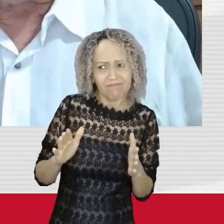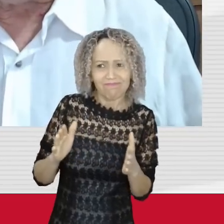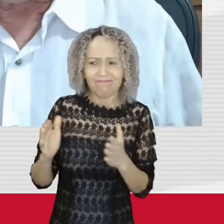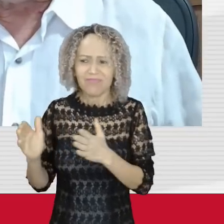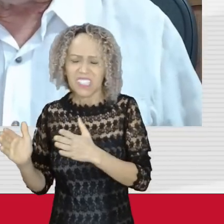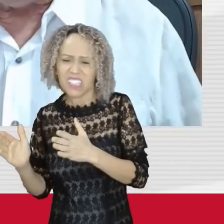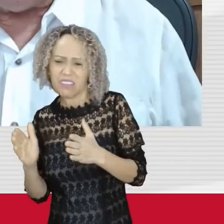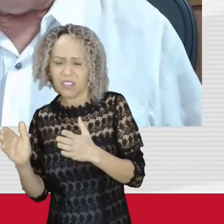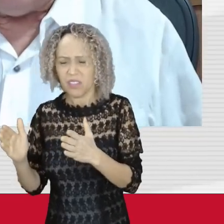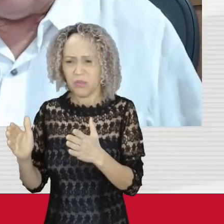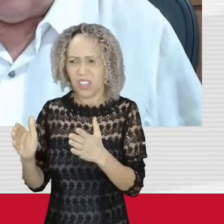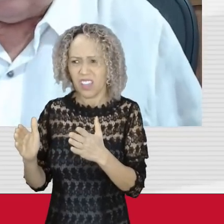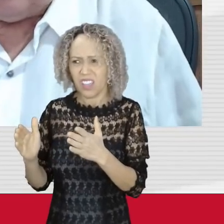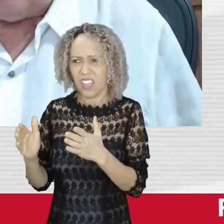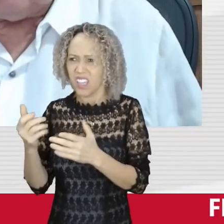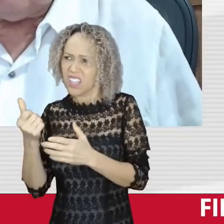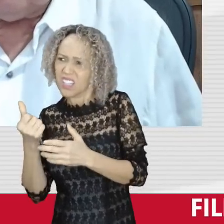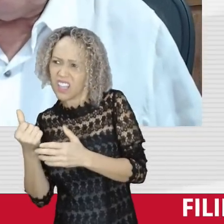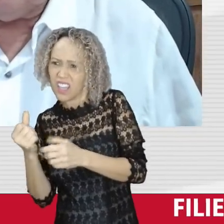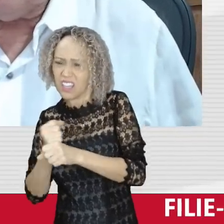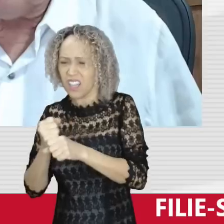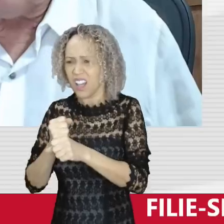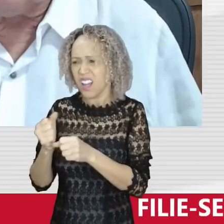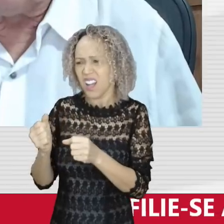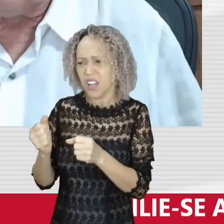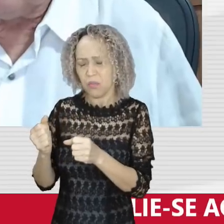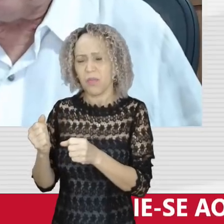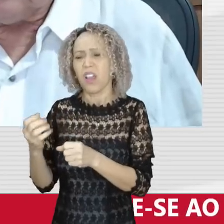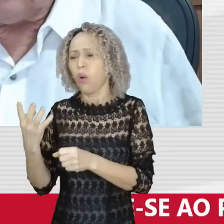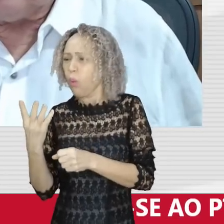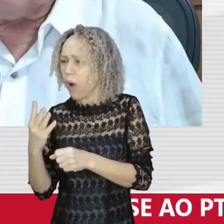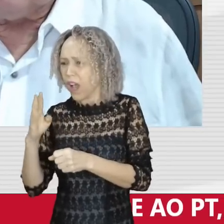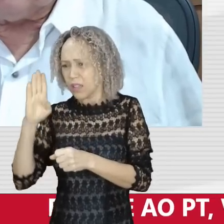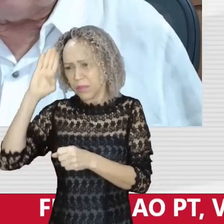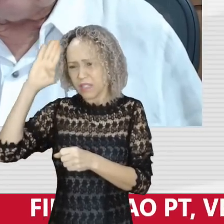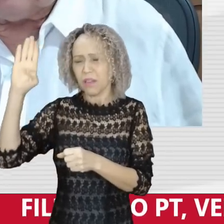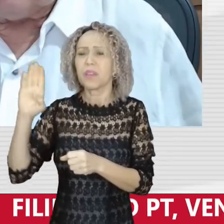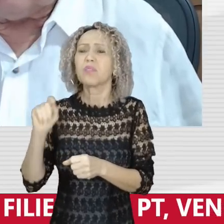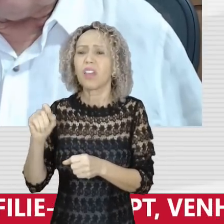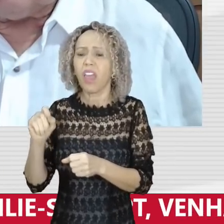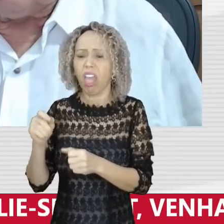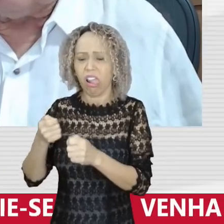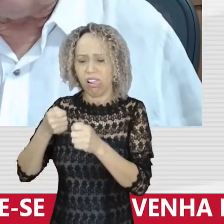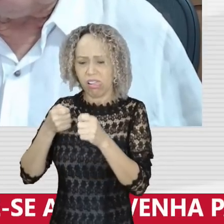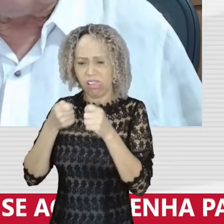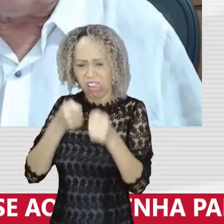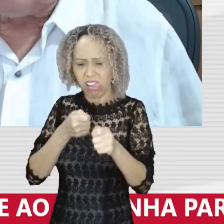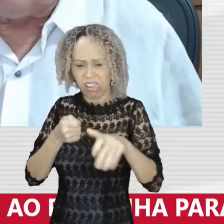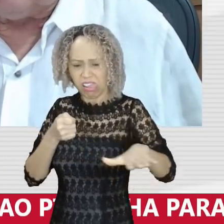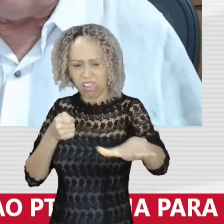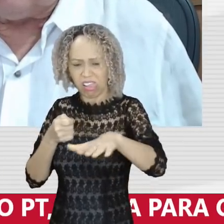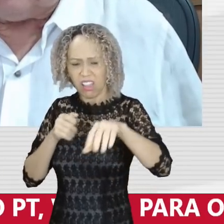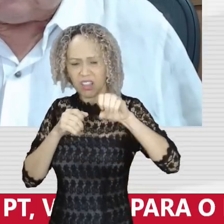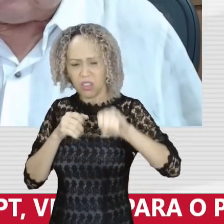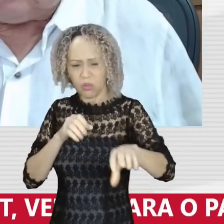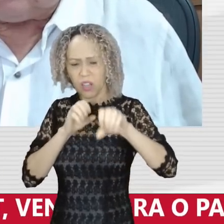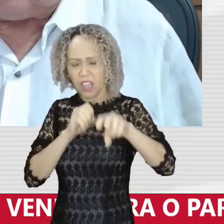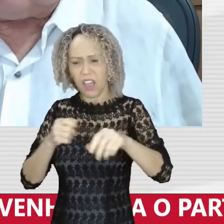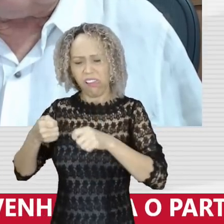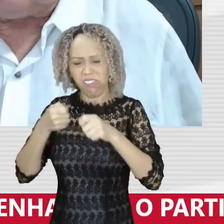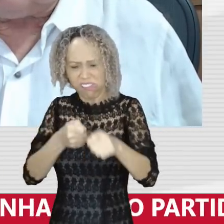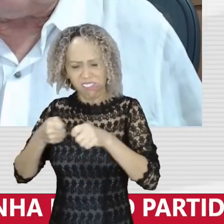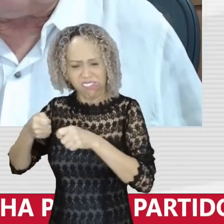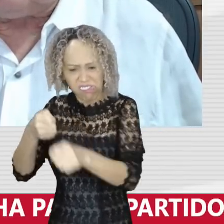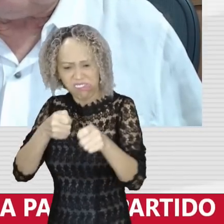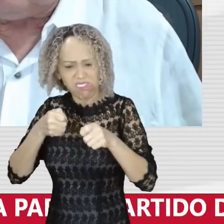mais ainda, um verdadeiro ataque à educação. Desde que nós tivemos a Emenda Constitucional 95 aprovada, que a educação vem